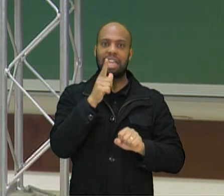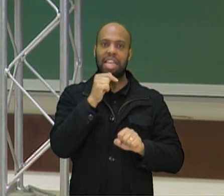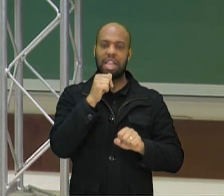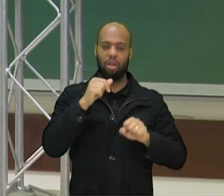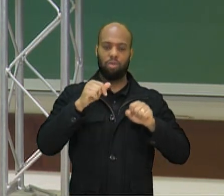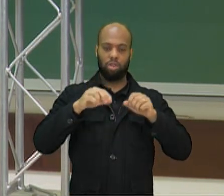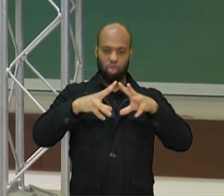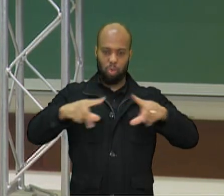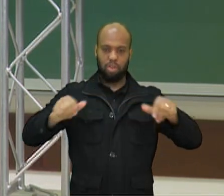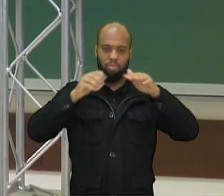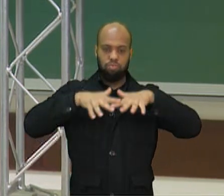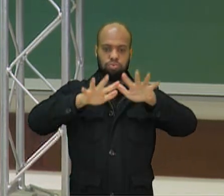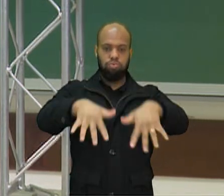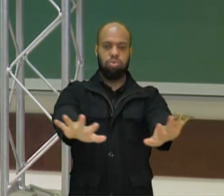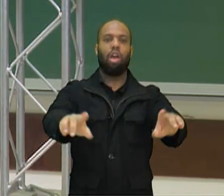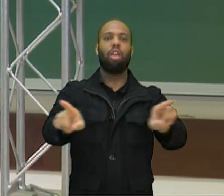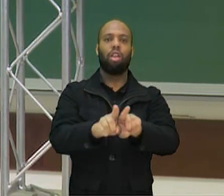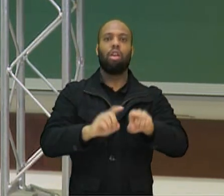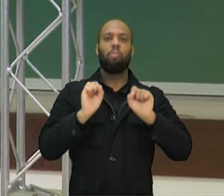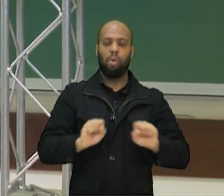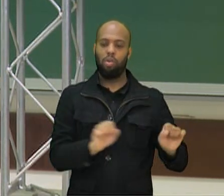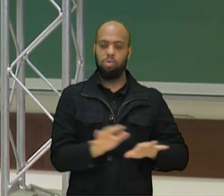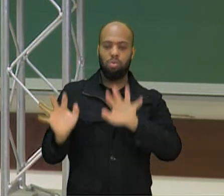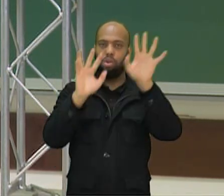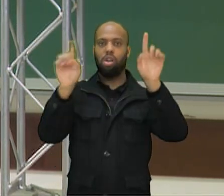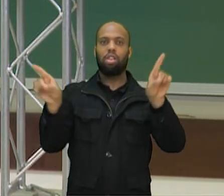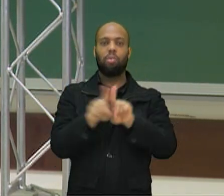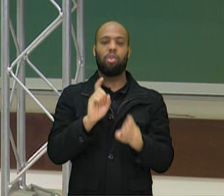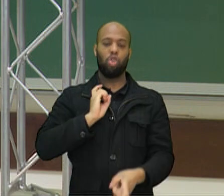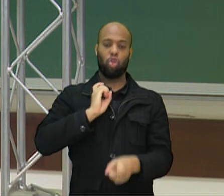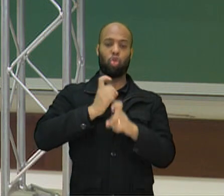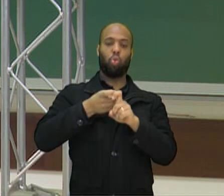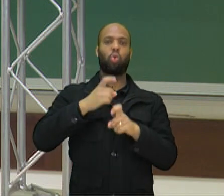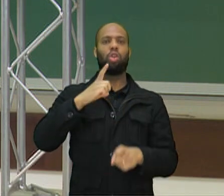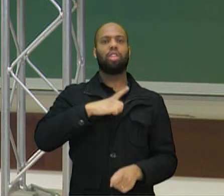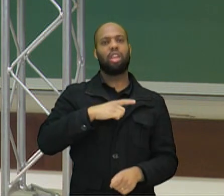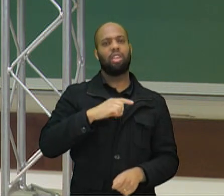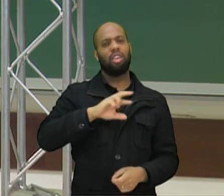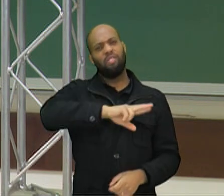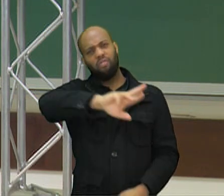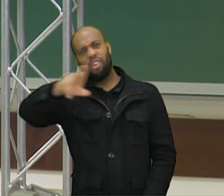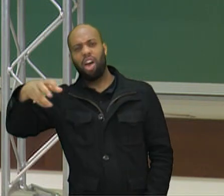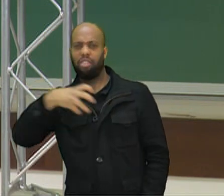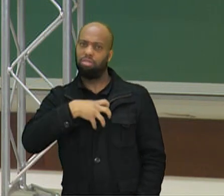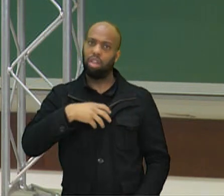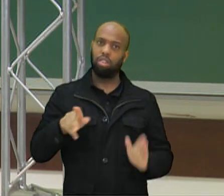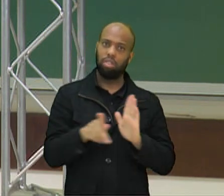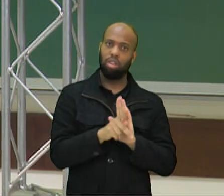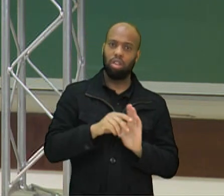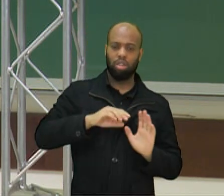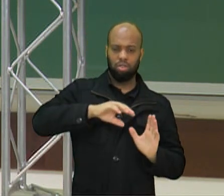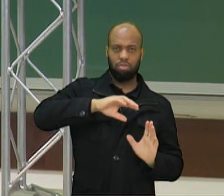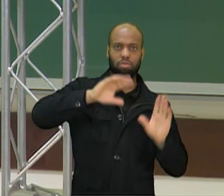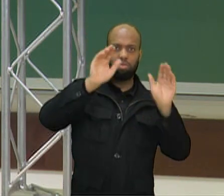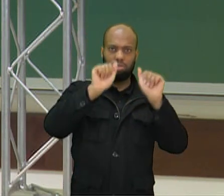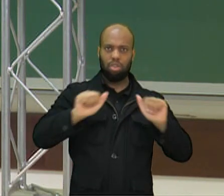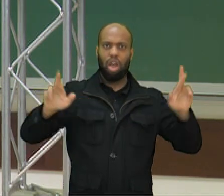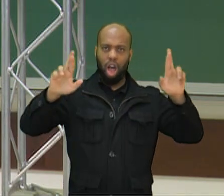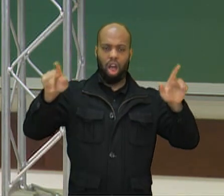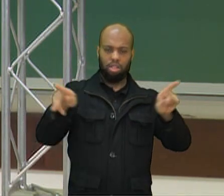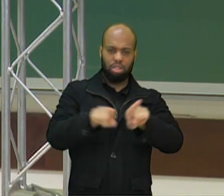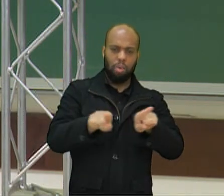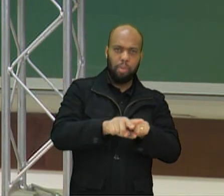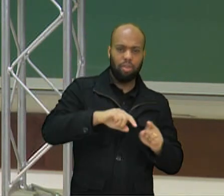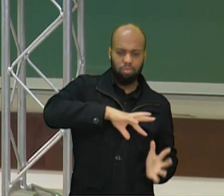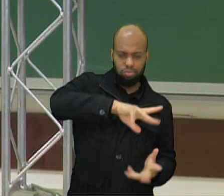ela pode evaporar e também congelar. Então, tem vários caminhos que ela realiza na atmosfera e a gente vai conhecer eles um